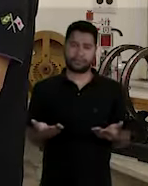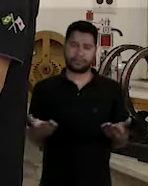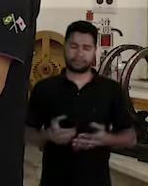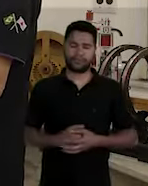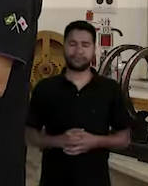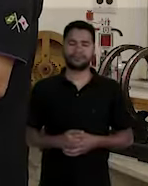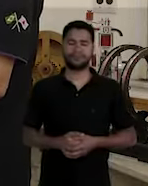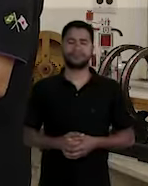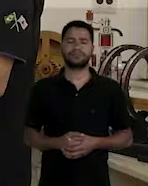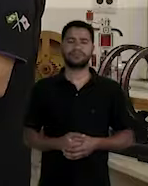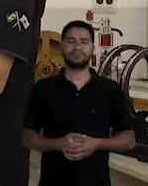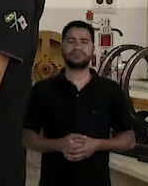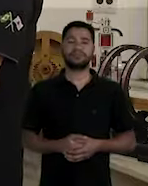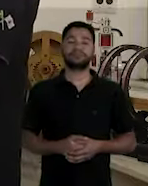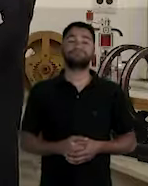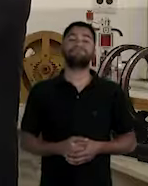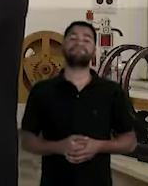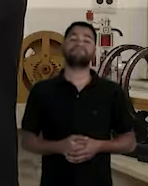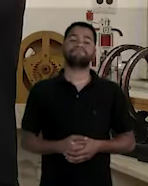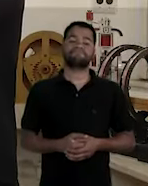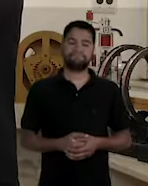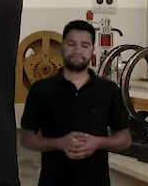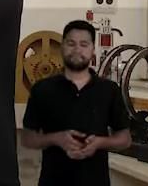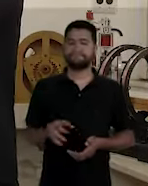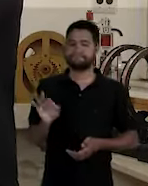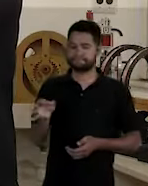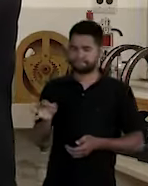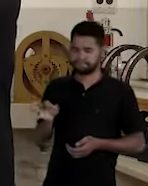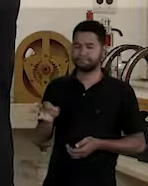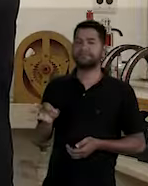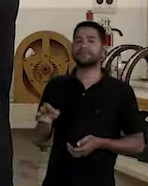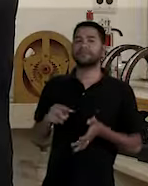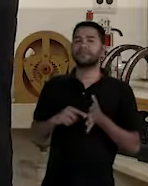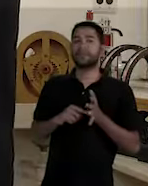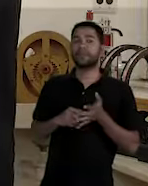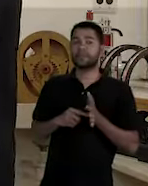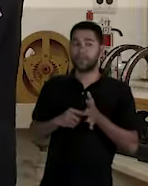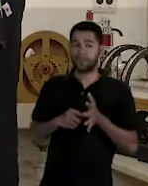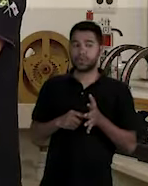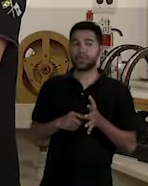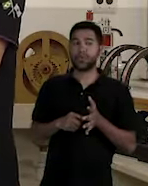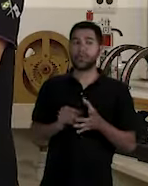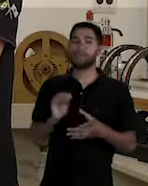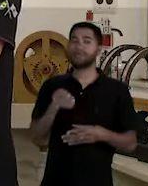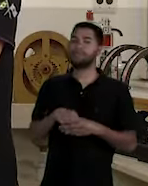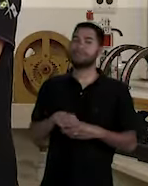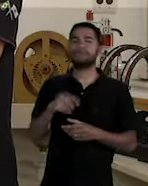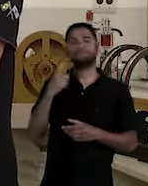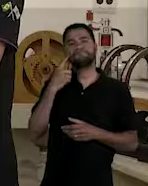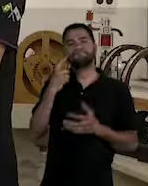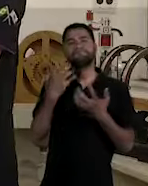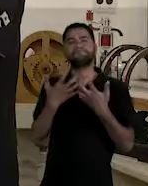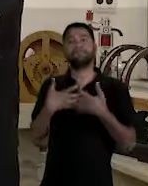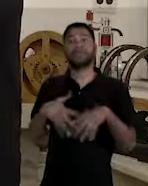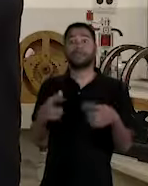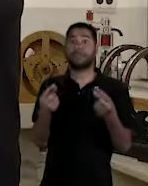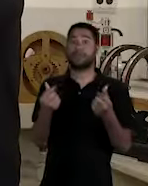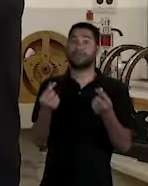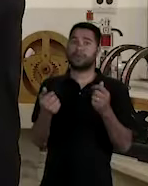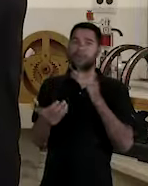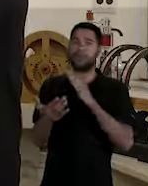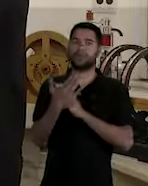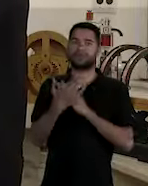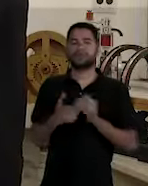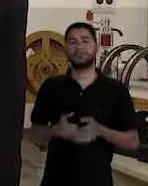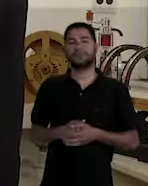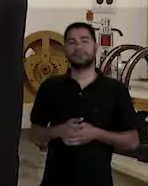combustão interna? Pois é, professora Suzana, esse motor de combustão interna, vamos pensar em dinheiro, que ajuda muito.